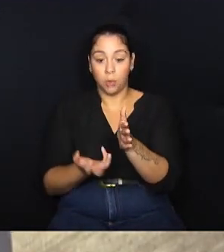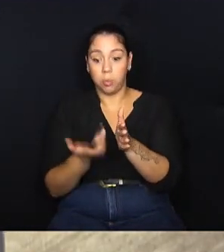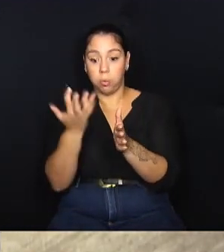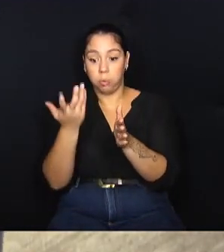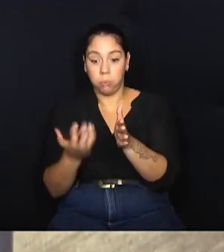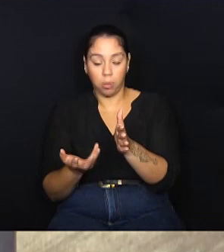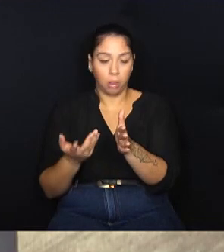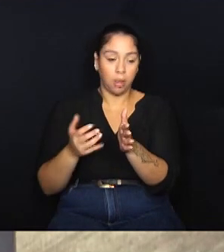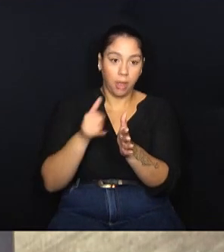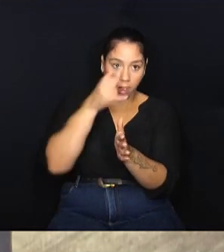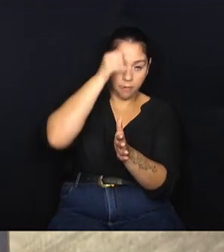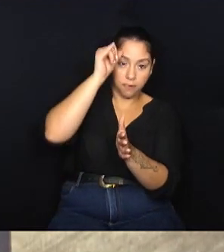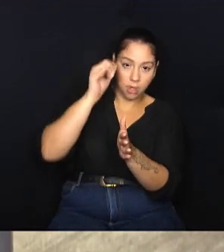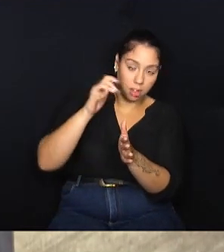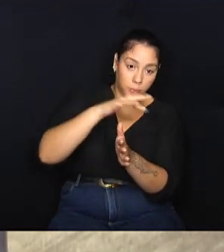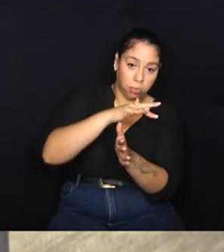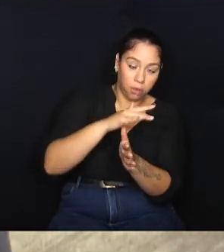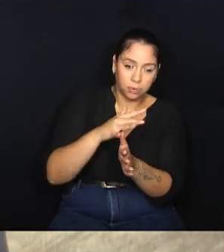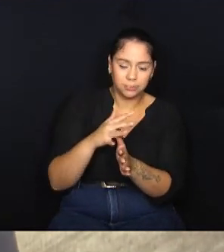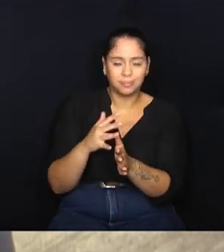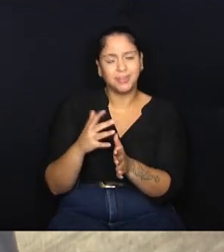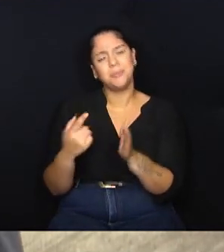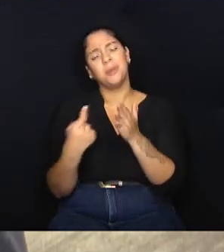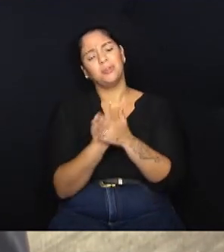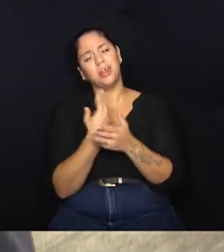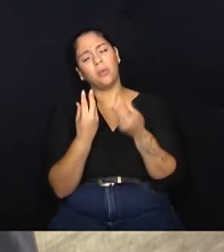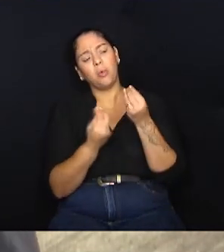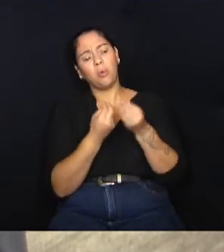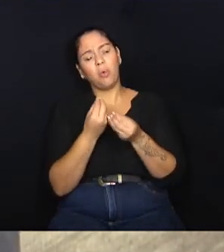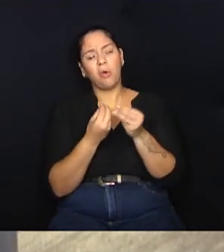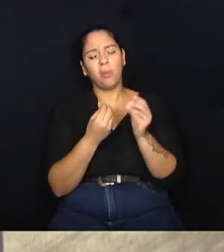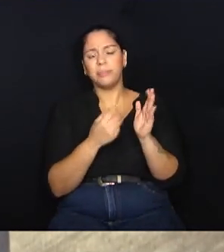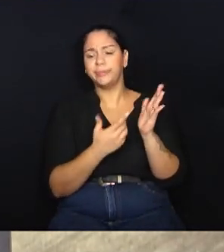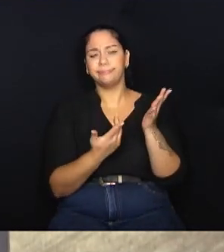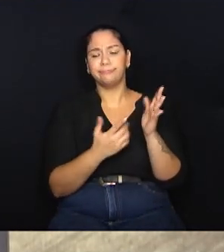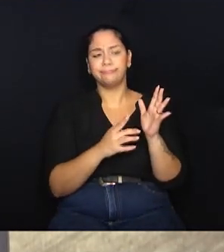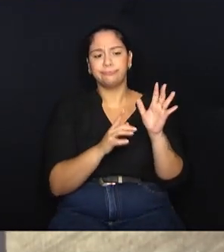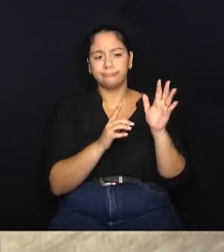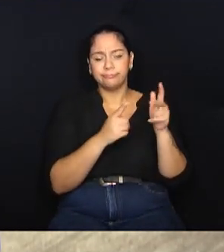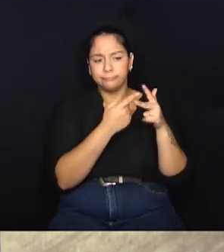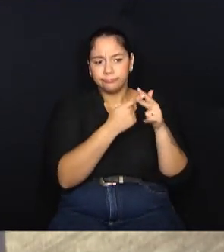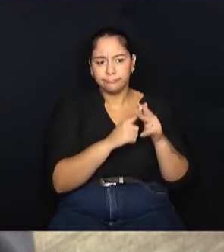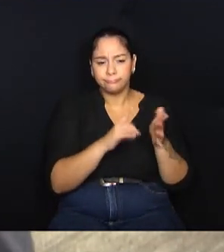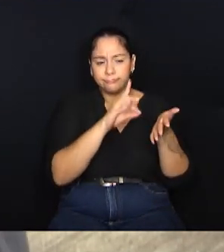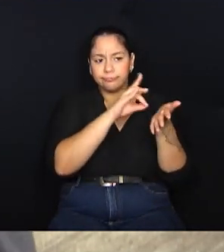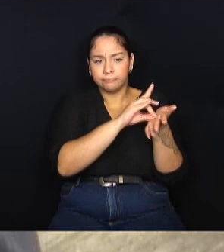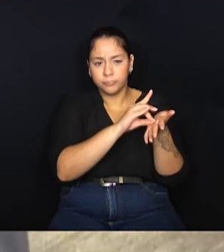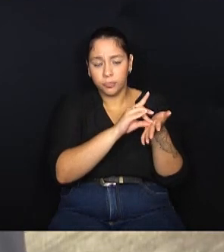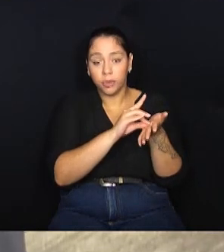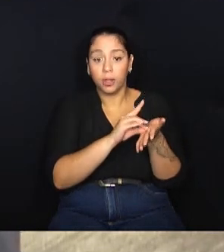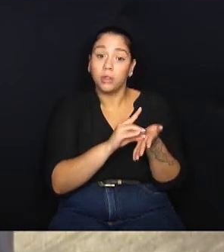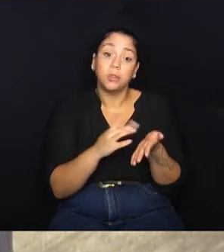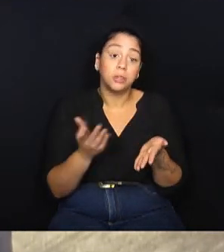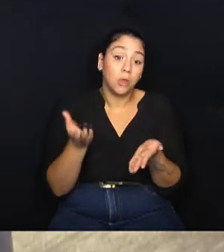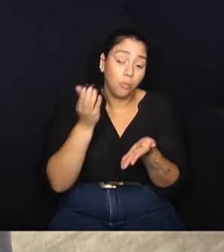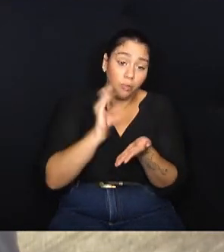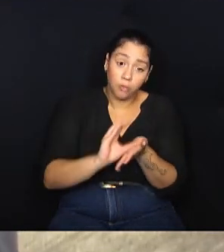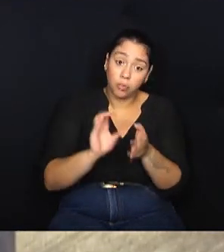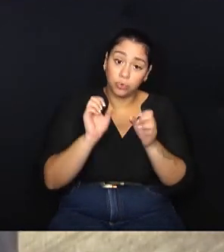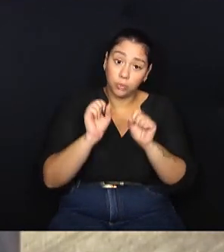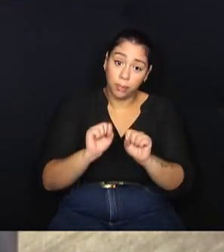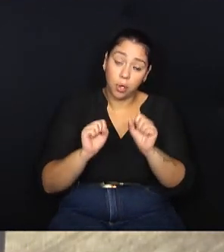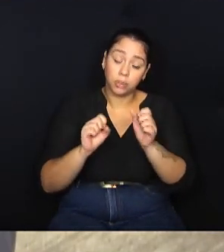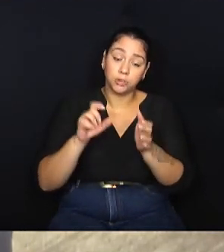já me perguntaram, mas como regulamenta? Como há um conselho gestor desse fundo, o conselho define uma